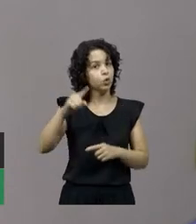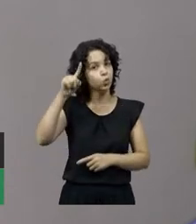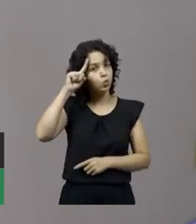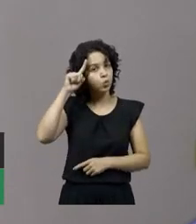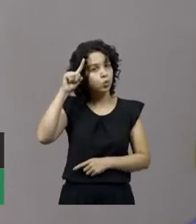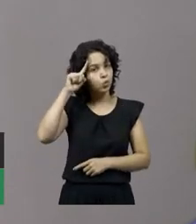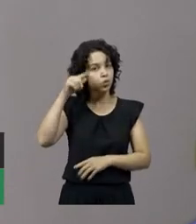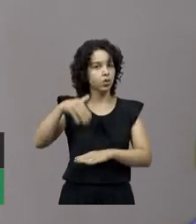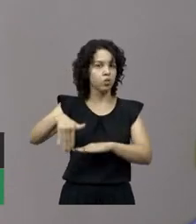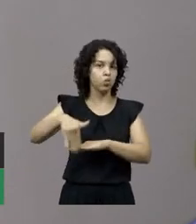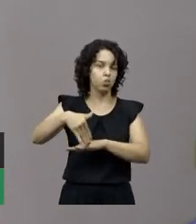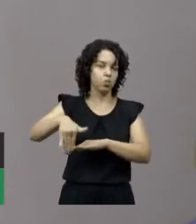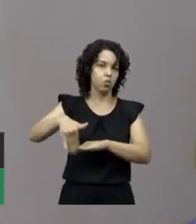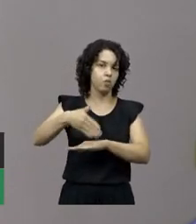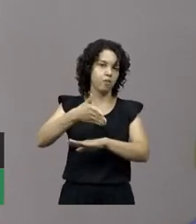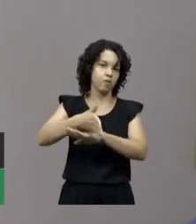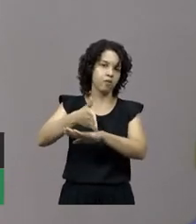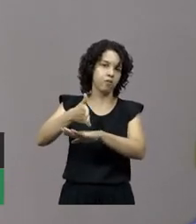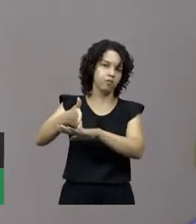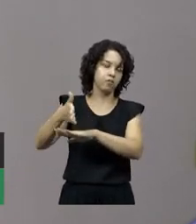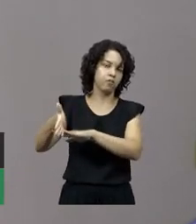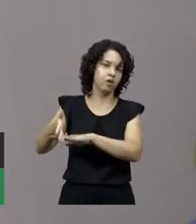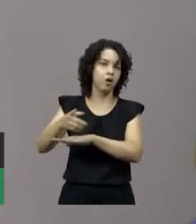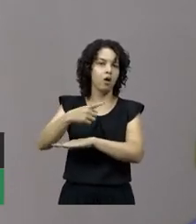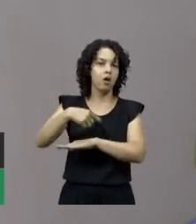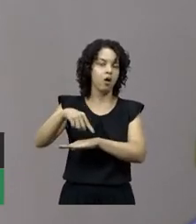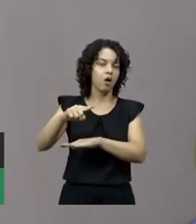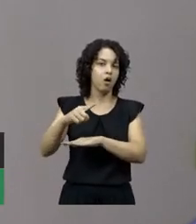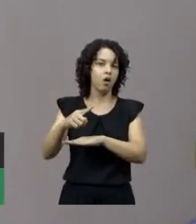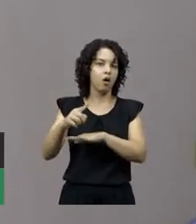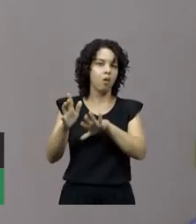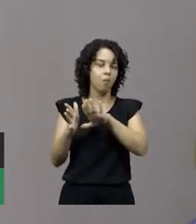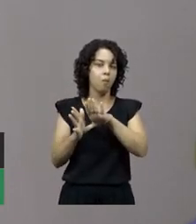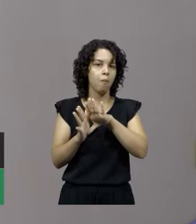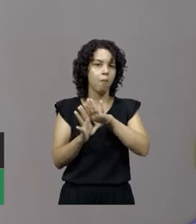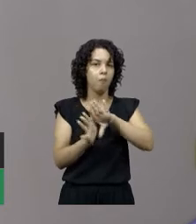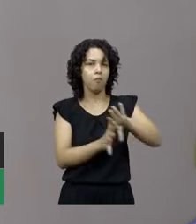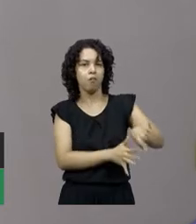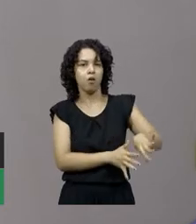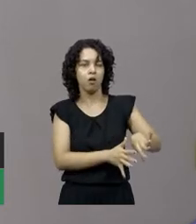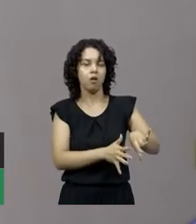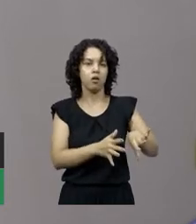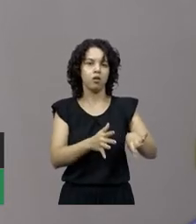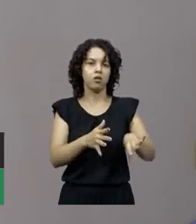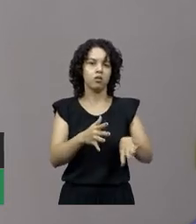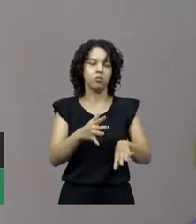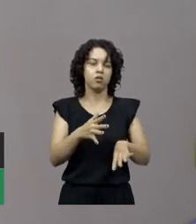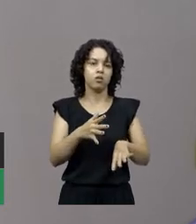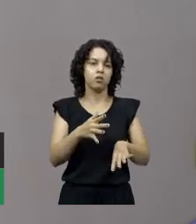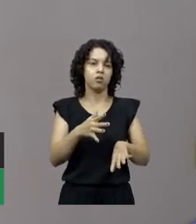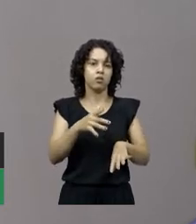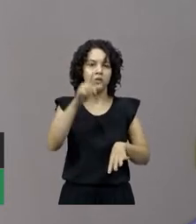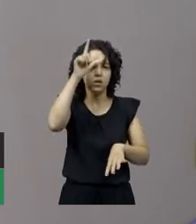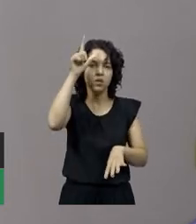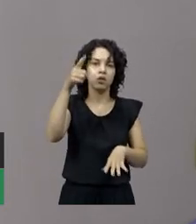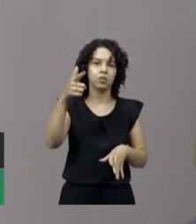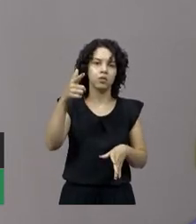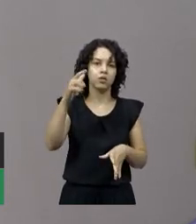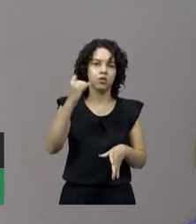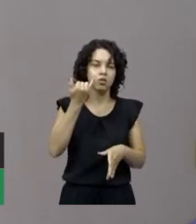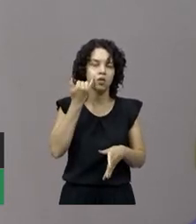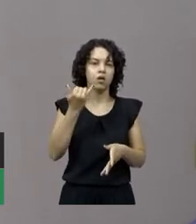rua. E a gente foi derrubado, Sargento Lima, deputado Gessé, deputado